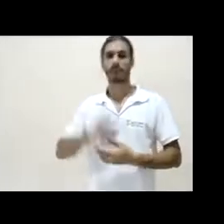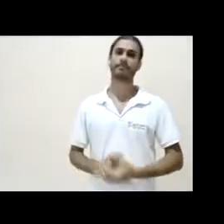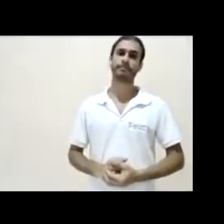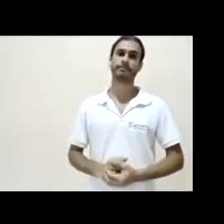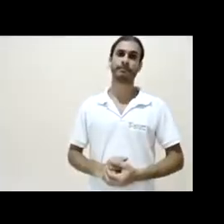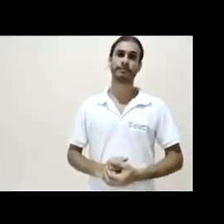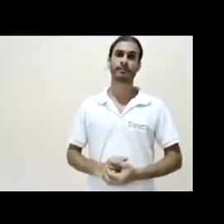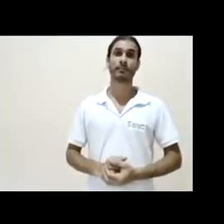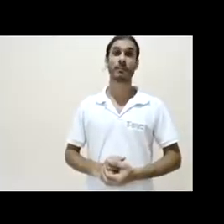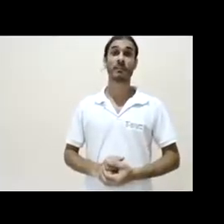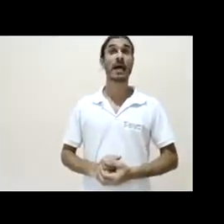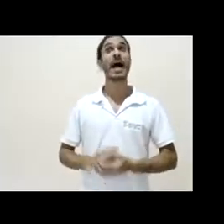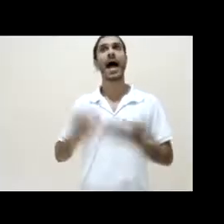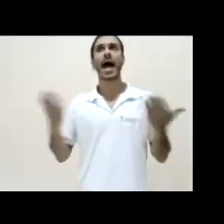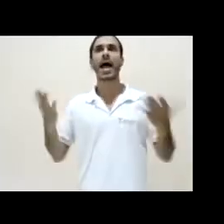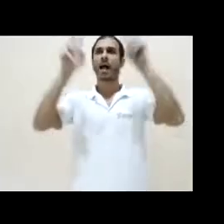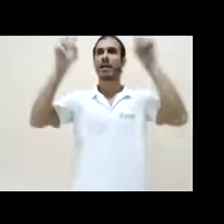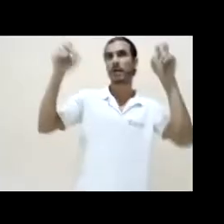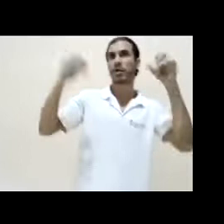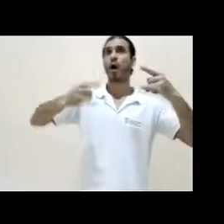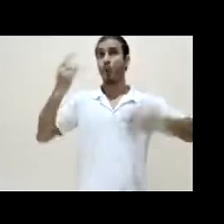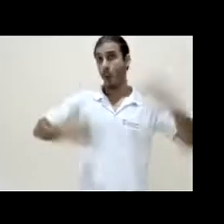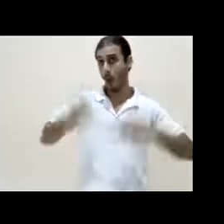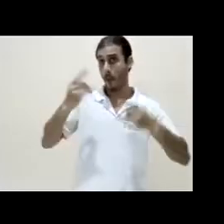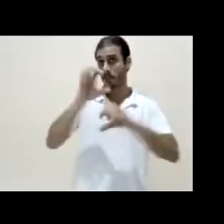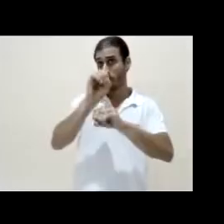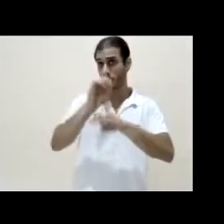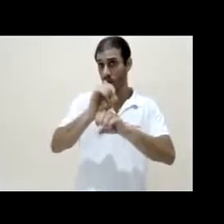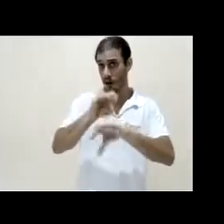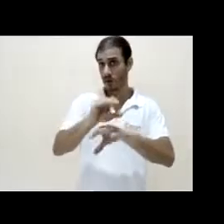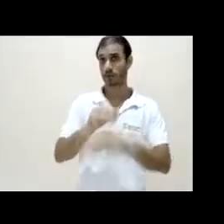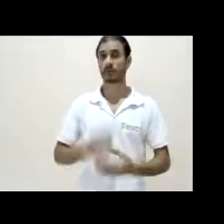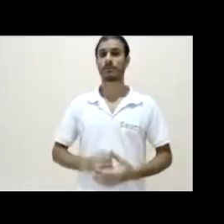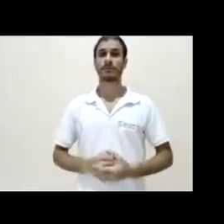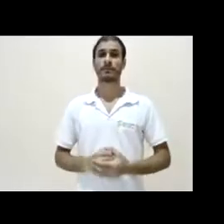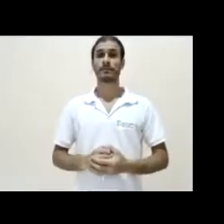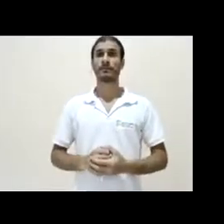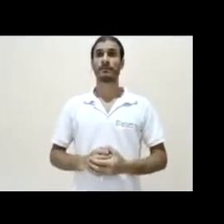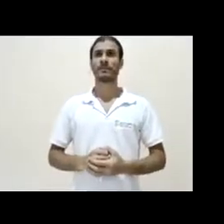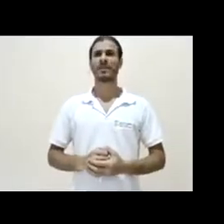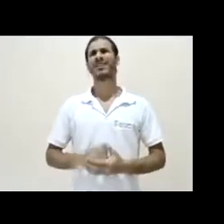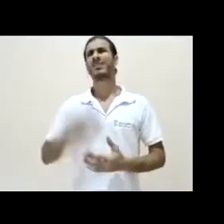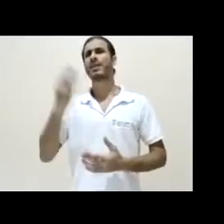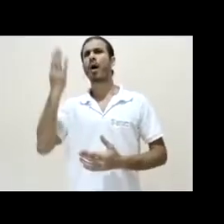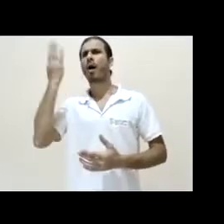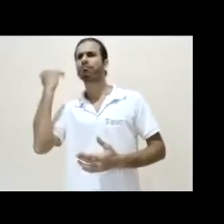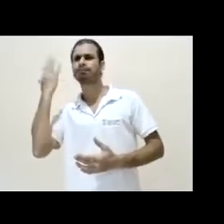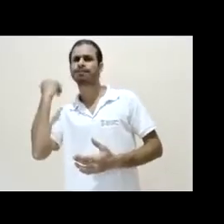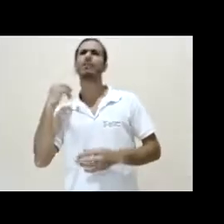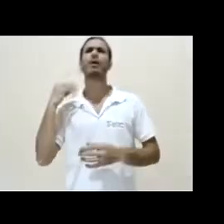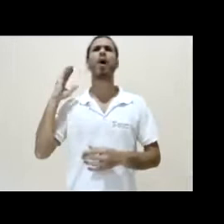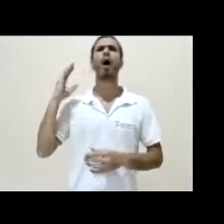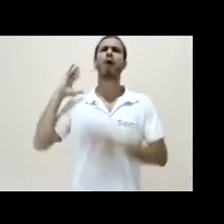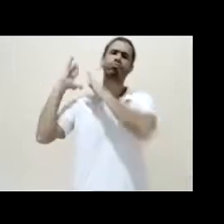essa temática robótica educacional, ela já vem sendo utilizada, né, há muito tempo, e tem